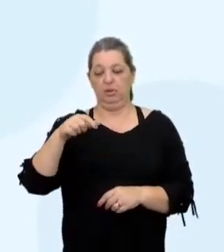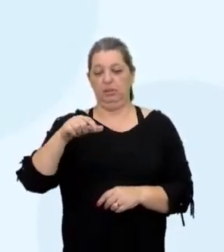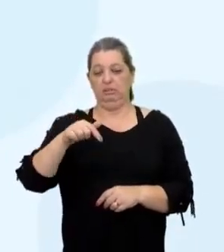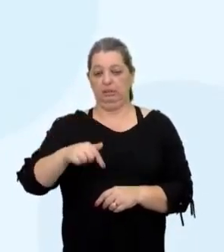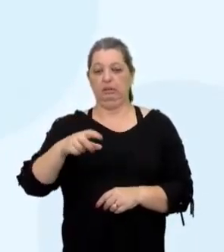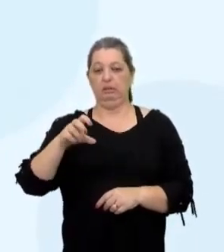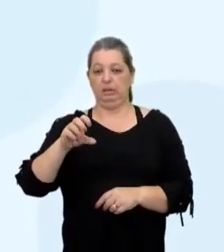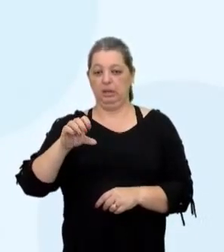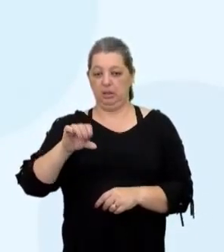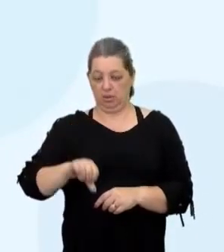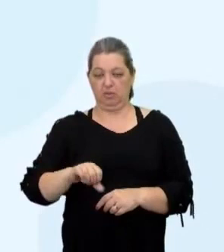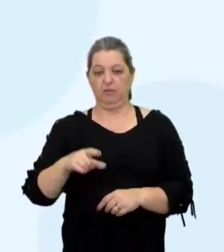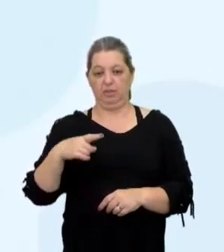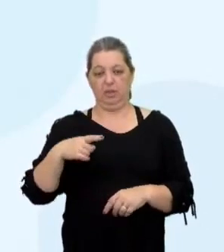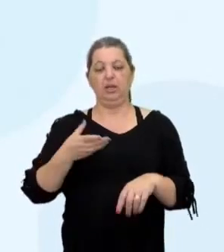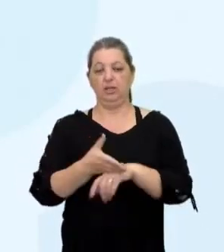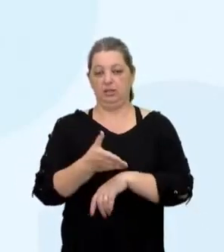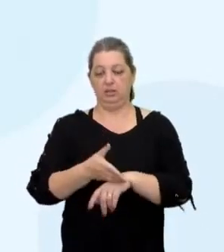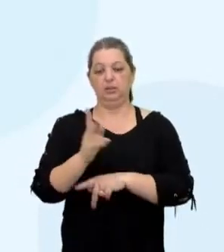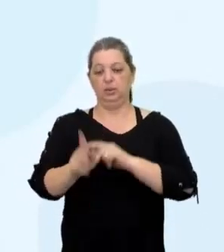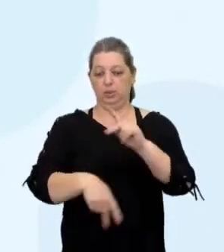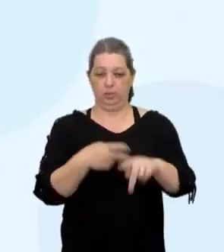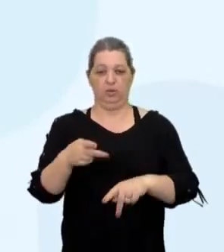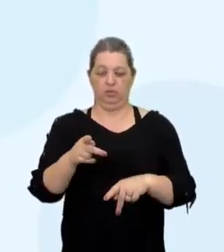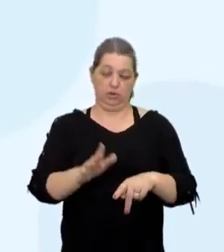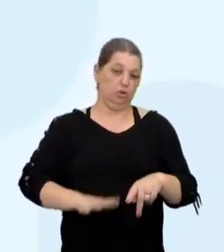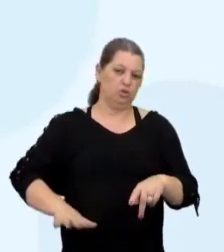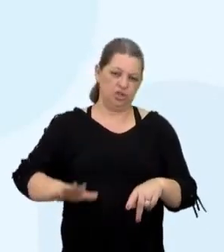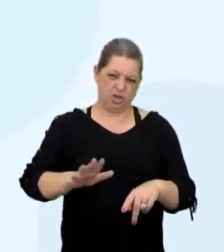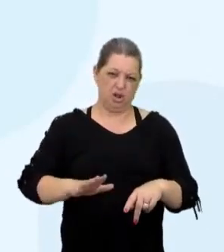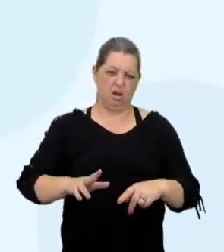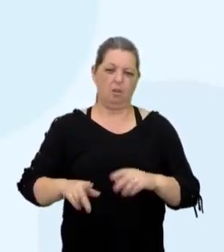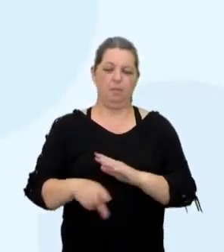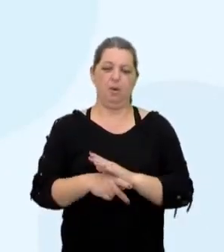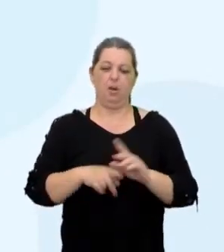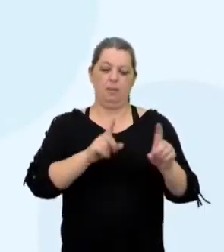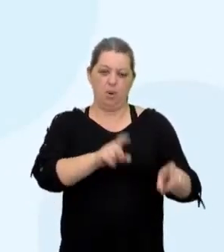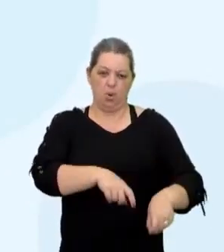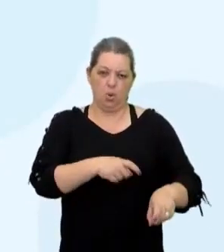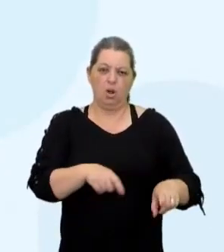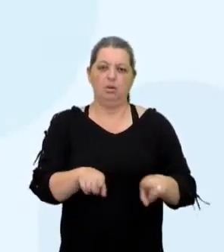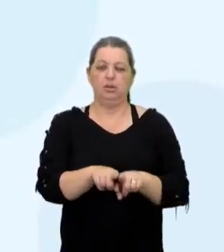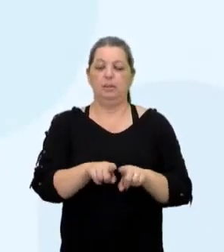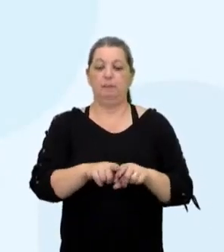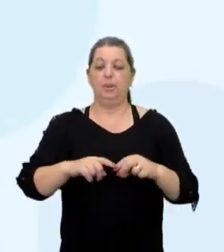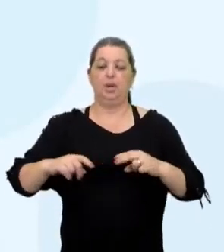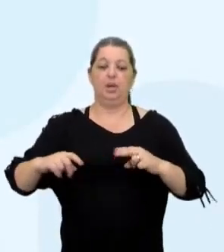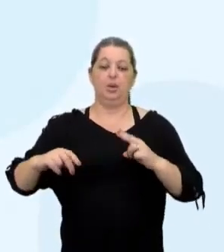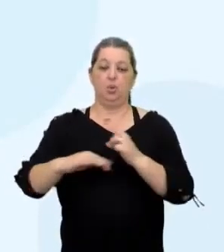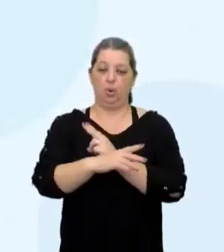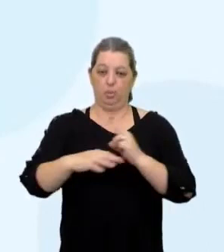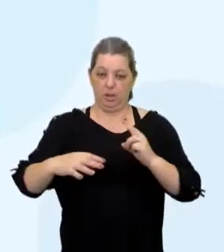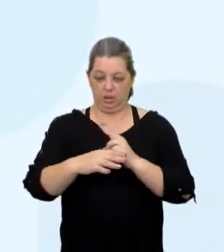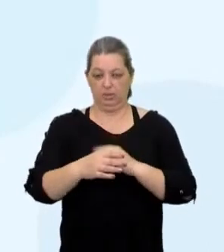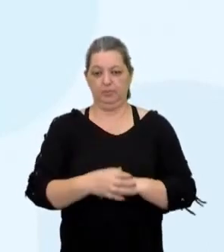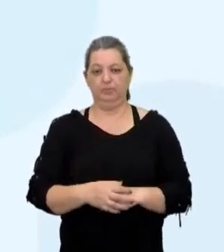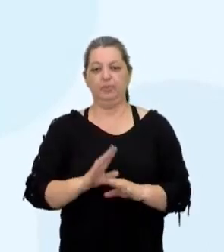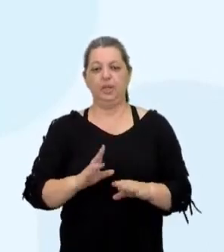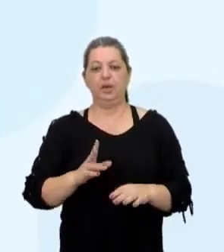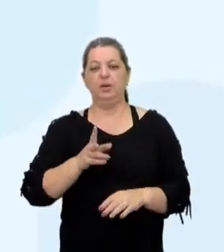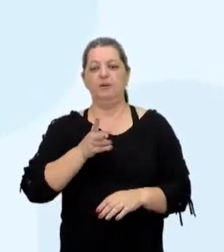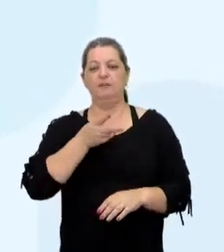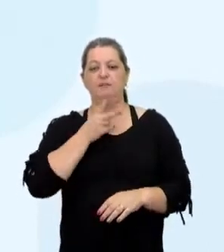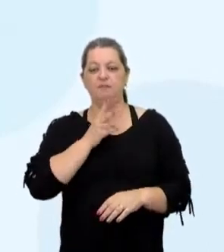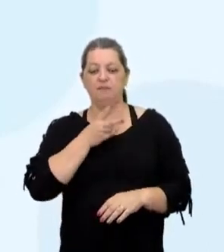acesso à população, né? Isso geral, tanto urbana como rural. E a parte da tomadinha verde, né, do Brasil,